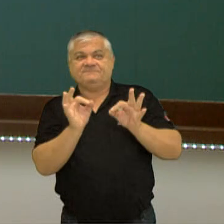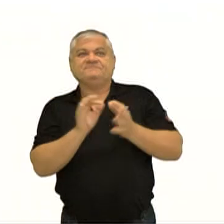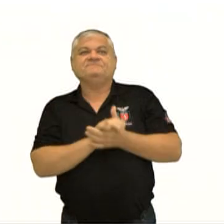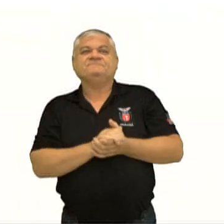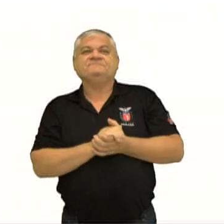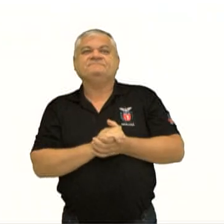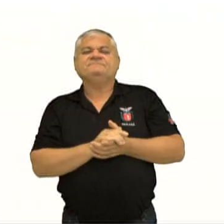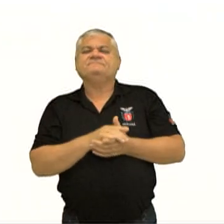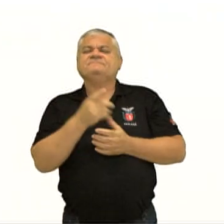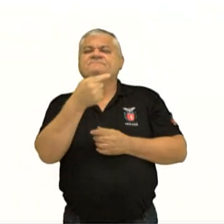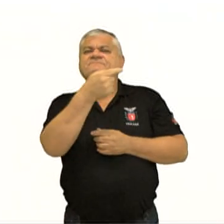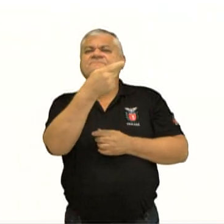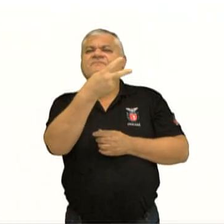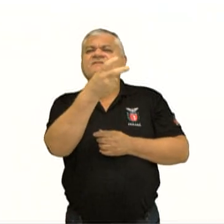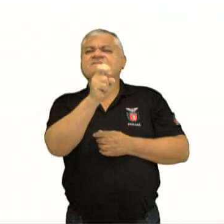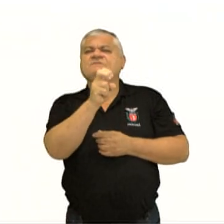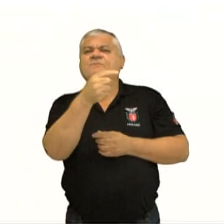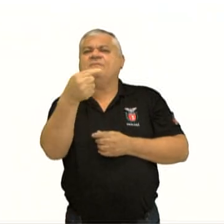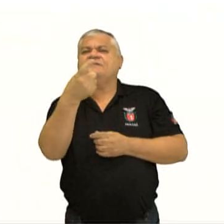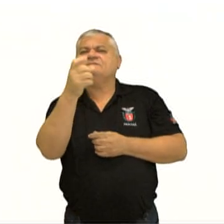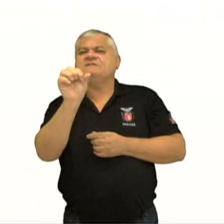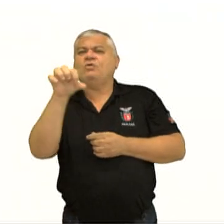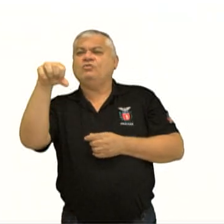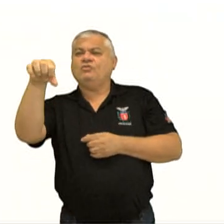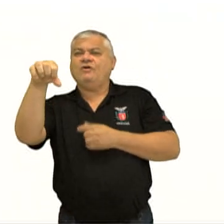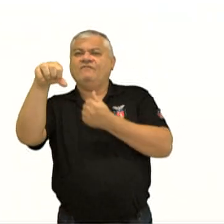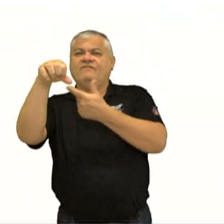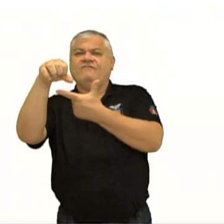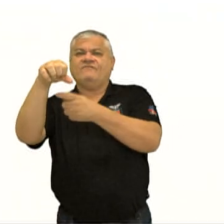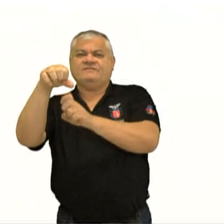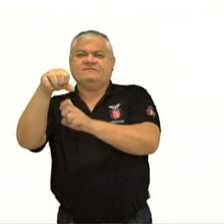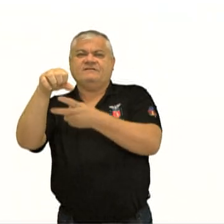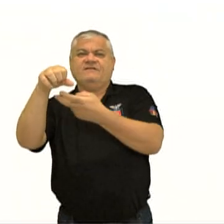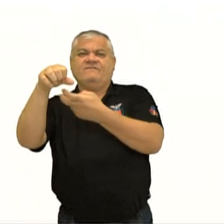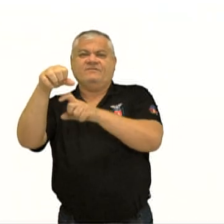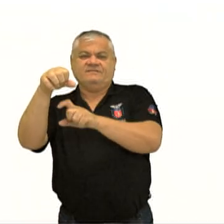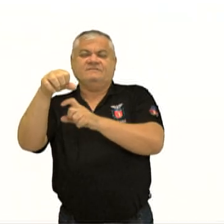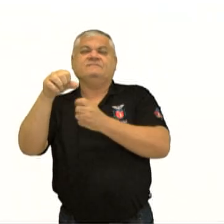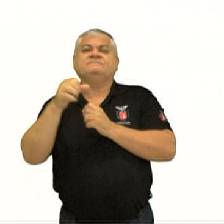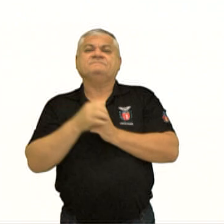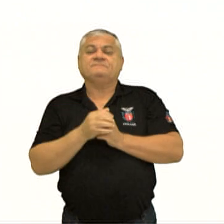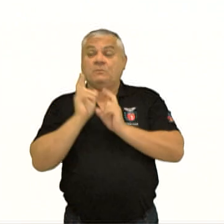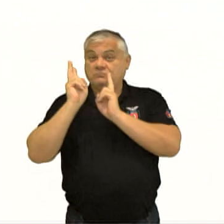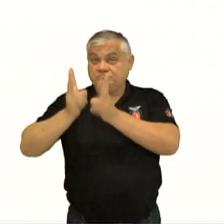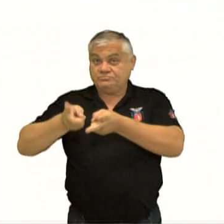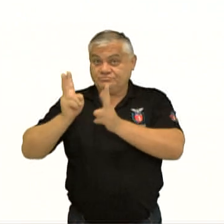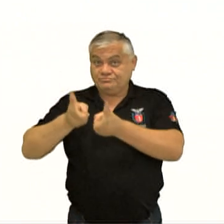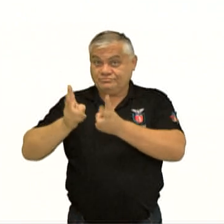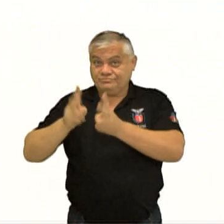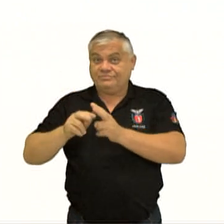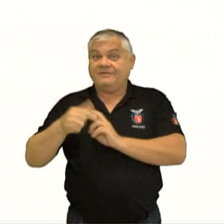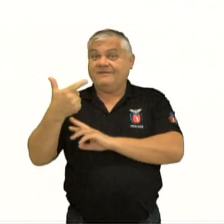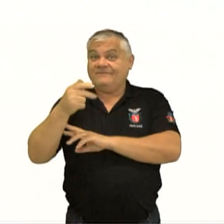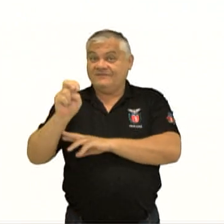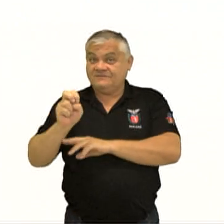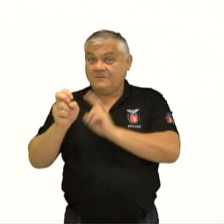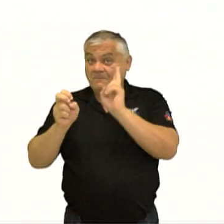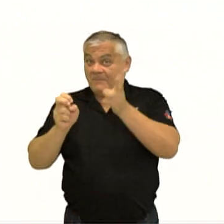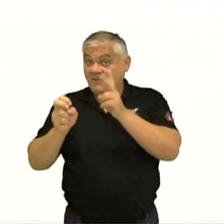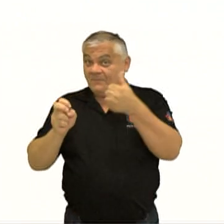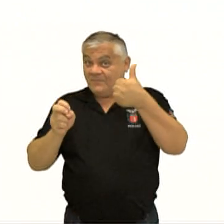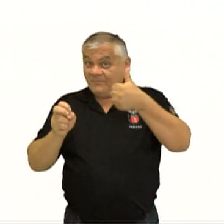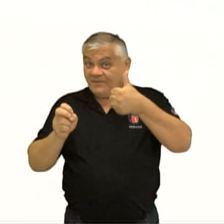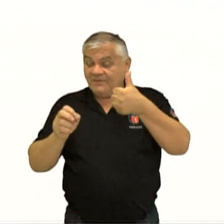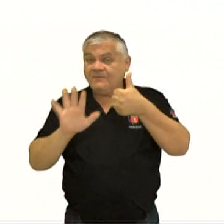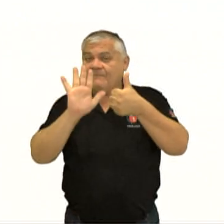16. 25 menos 16 dá 9/25. Notem que eu continuo com seno ao quadrado de x no primeiro membro.